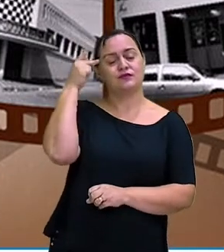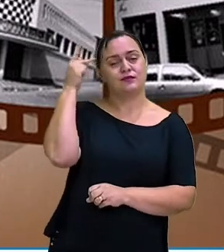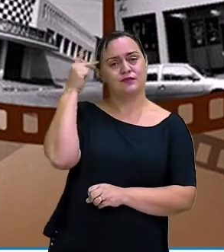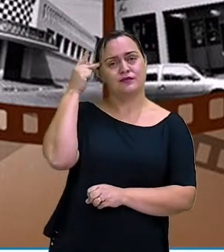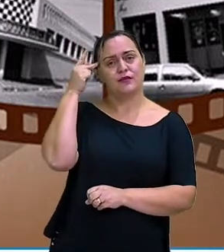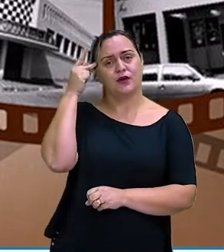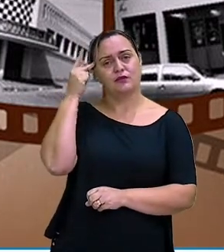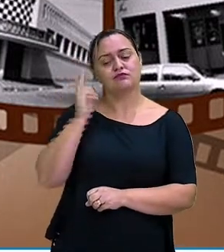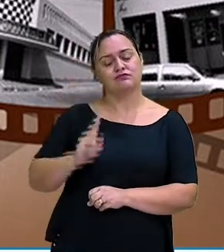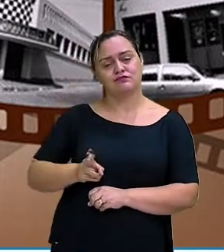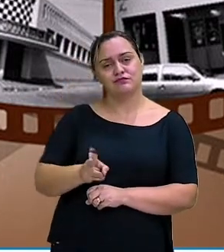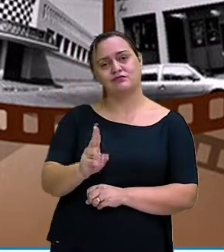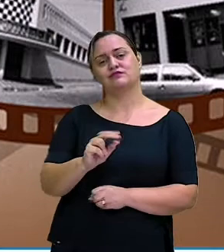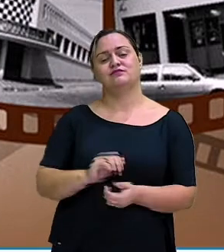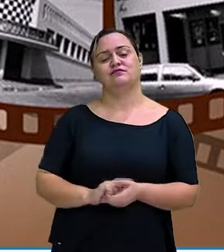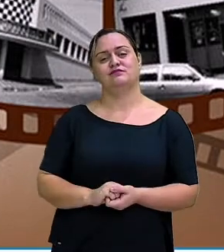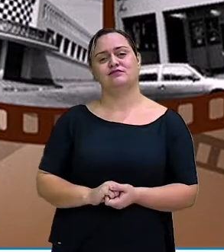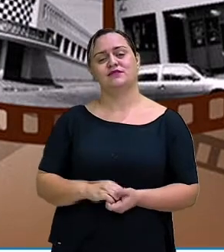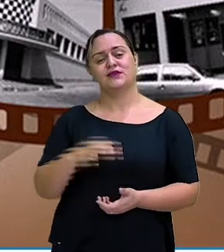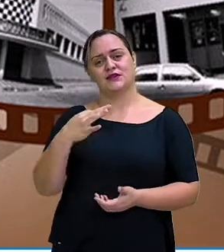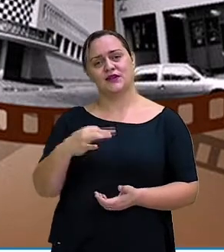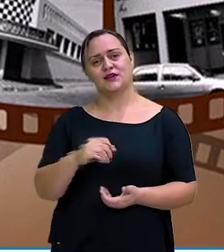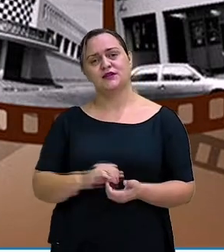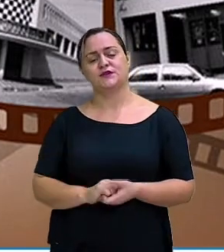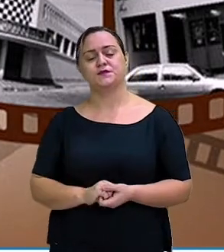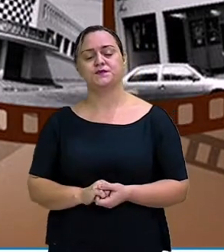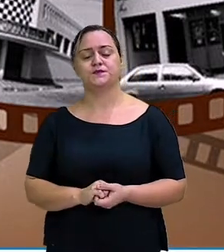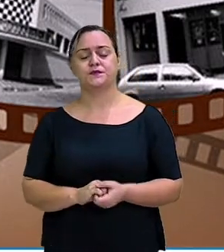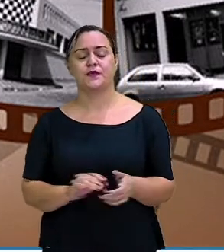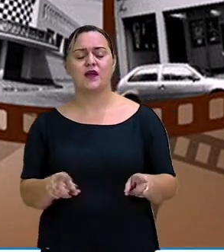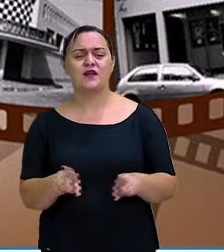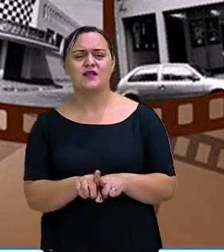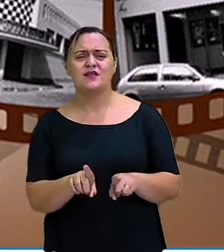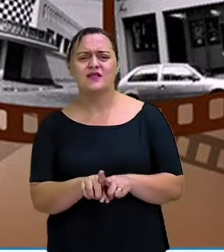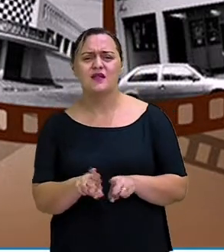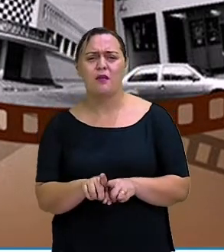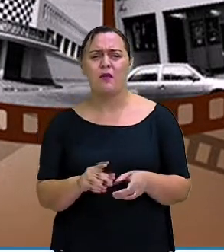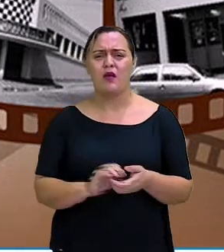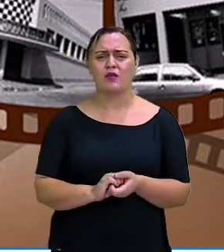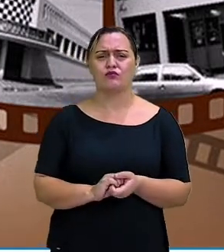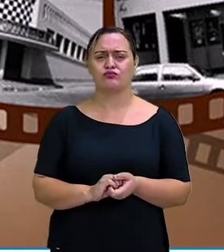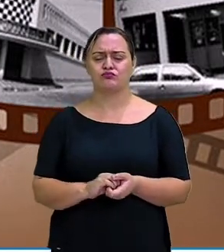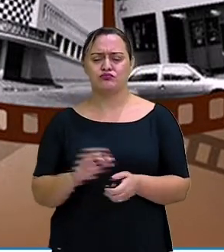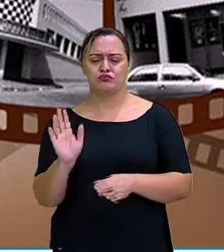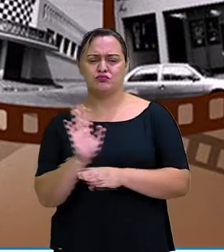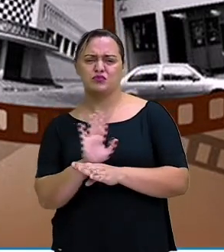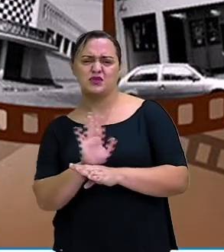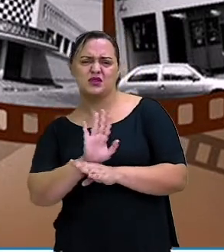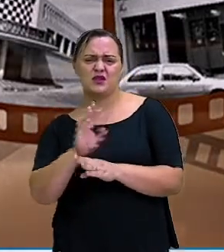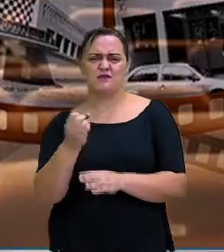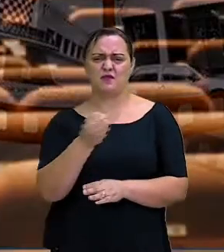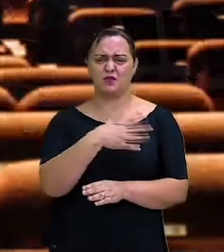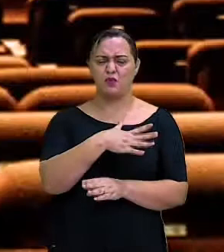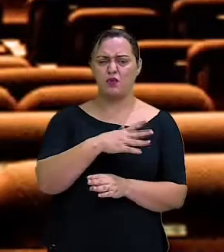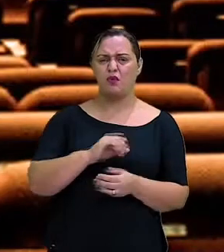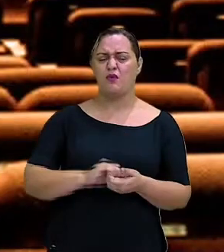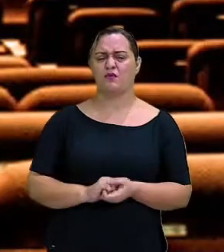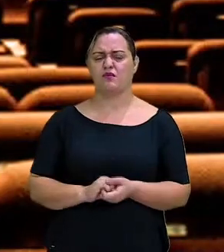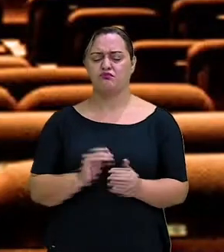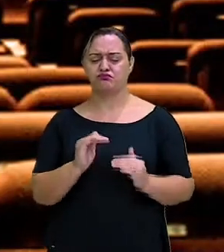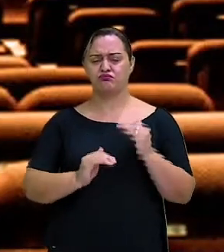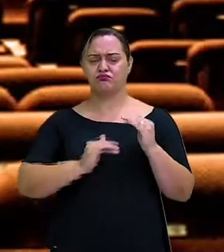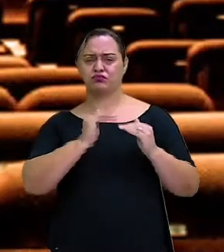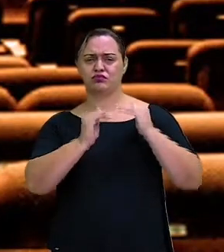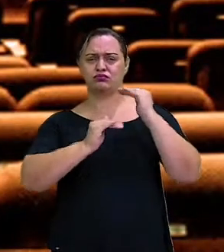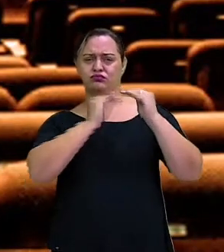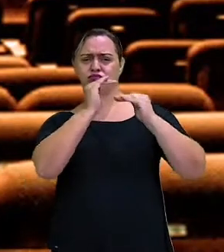falado. A modernização do cinema, com o crescimento de Belo Horizonte, né, e sua população,